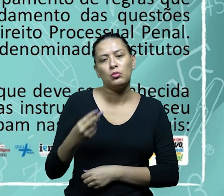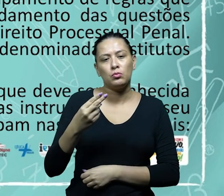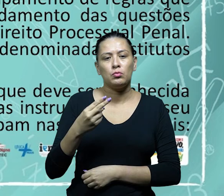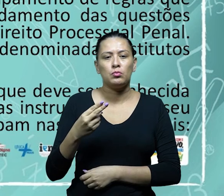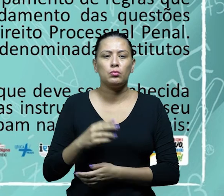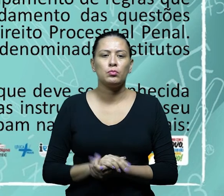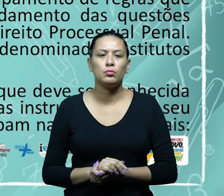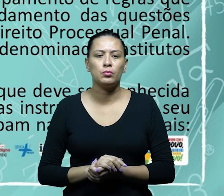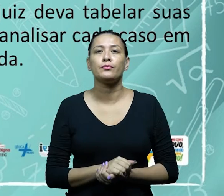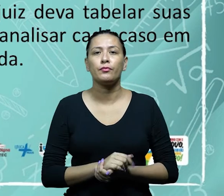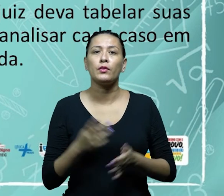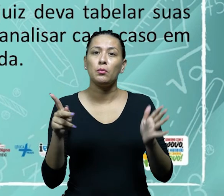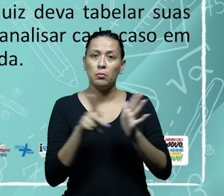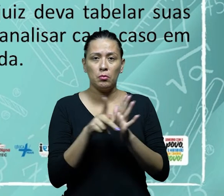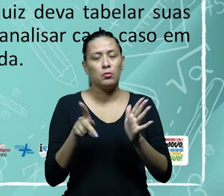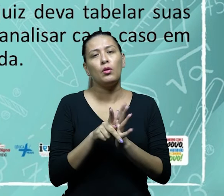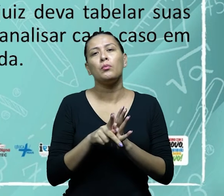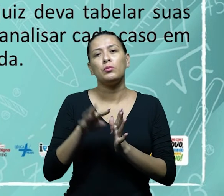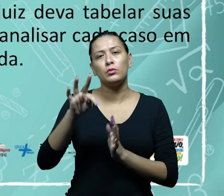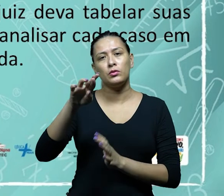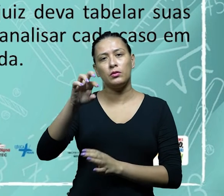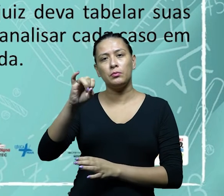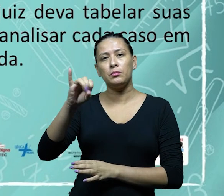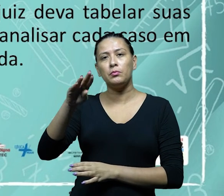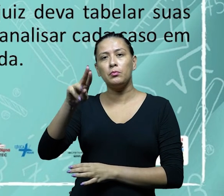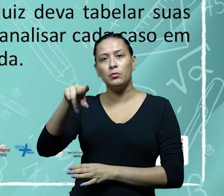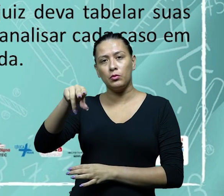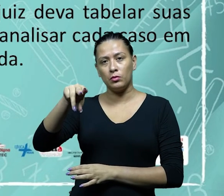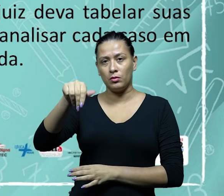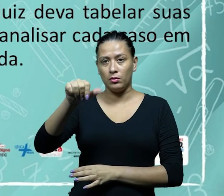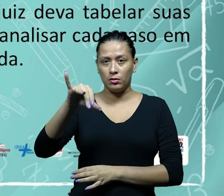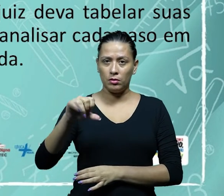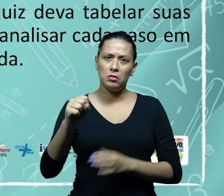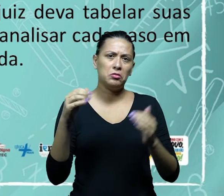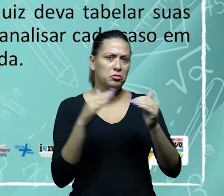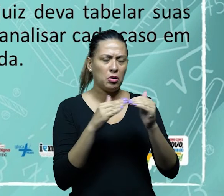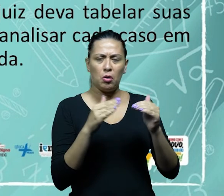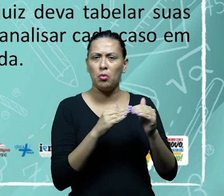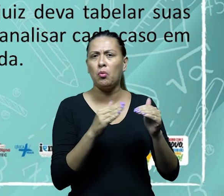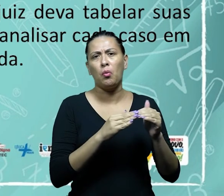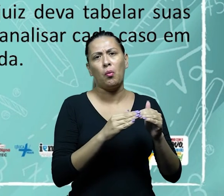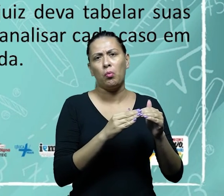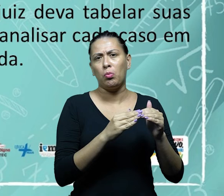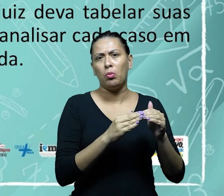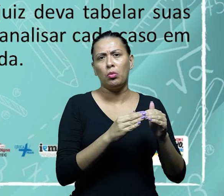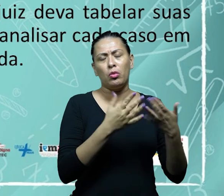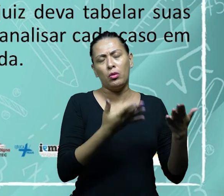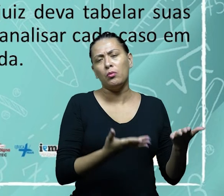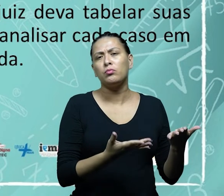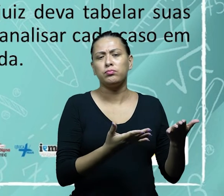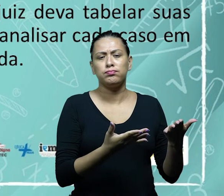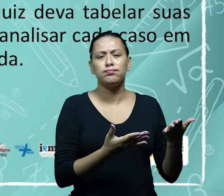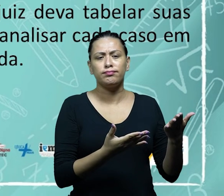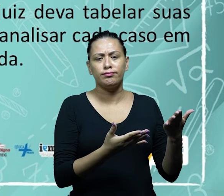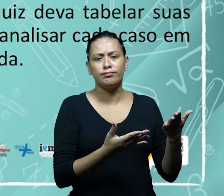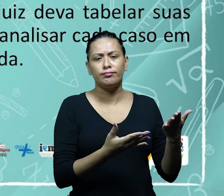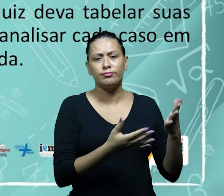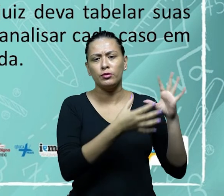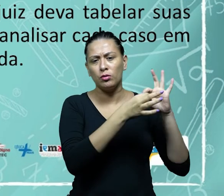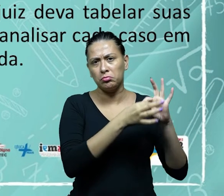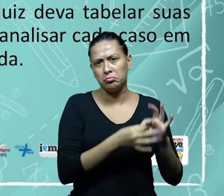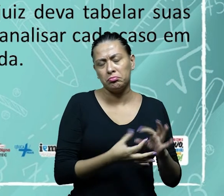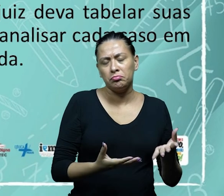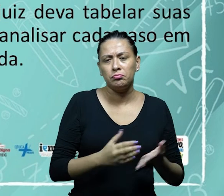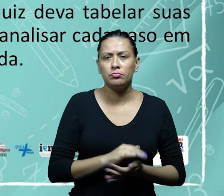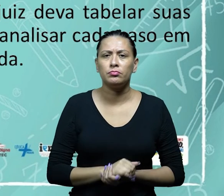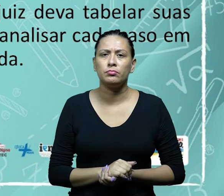juízes e promotores Então temos a jurisprudência também como fonte do direito né mas fonte formal